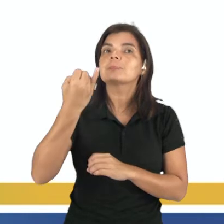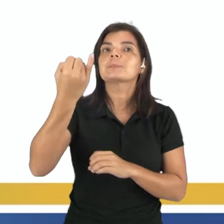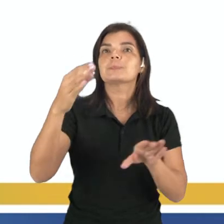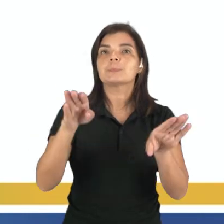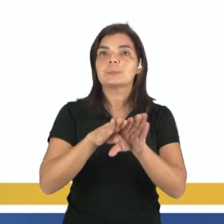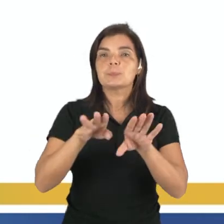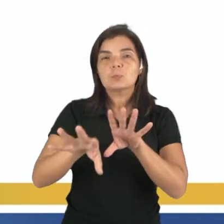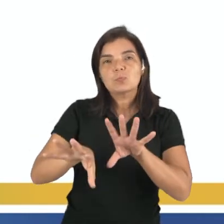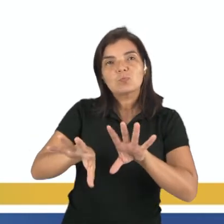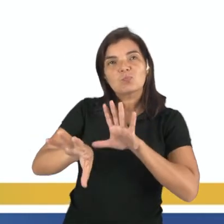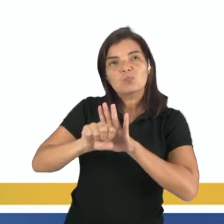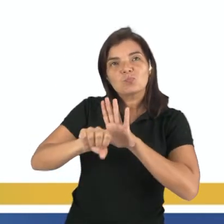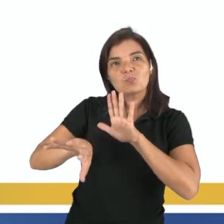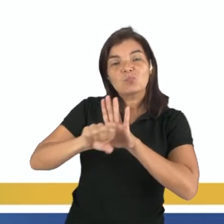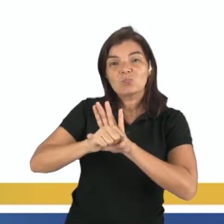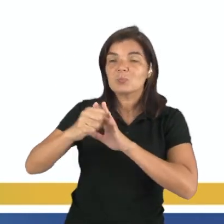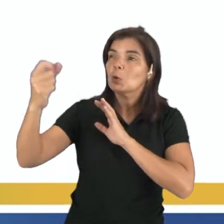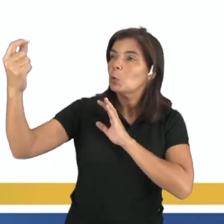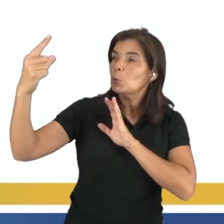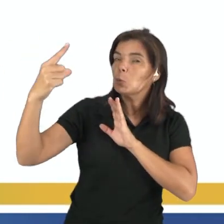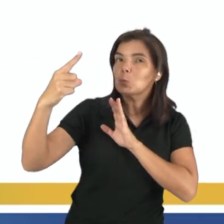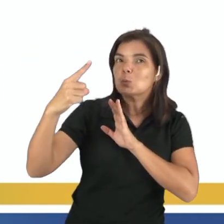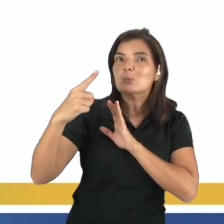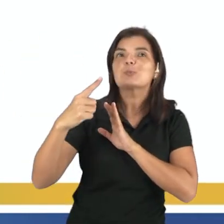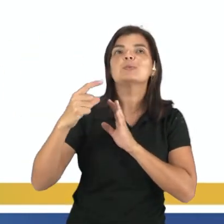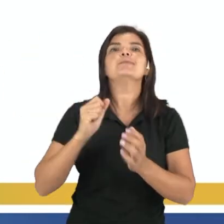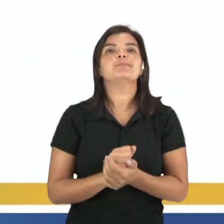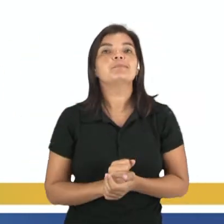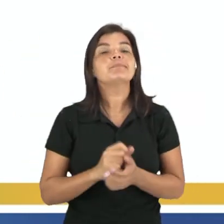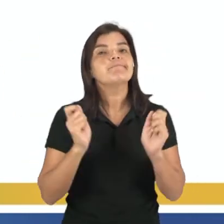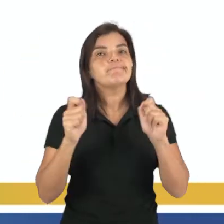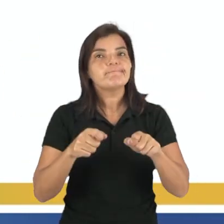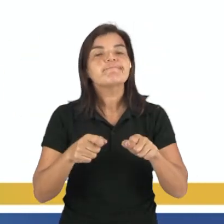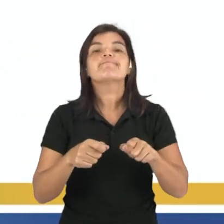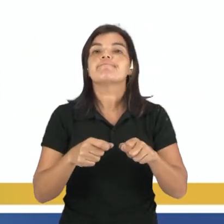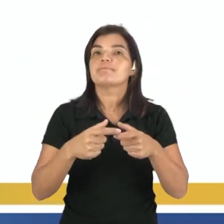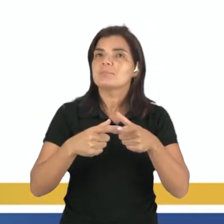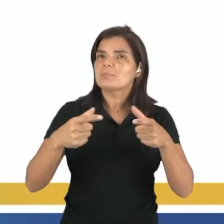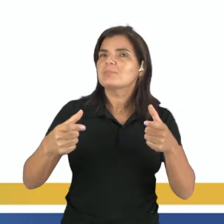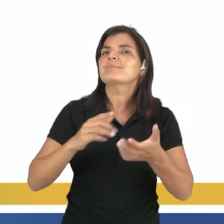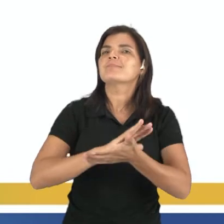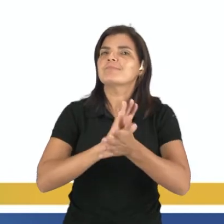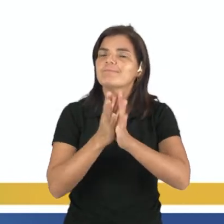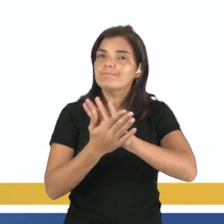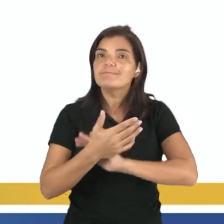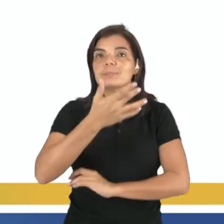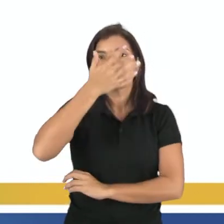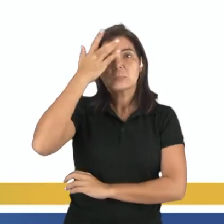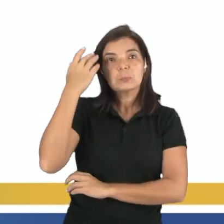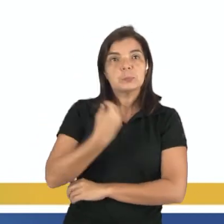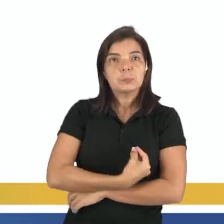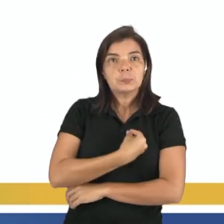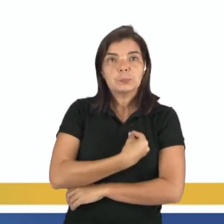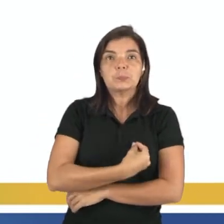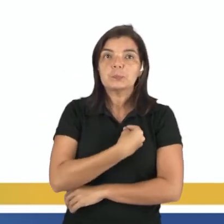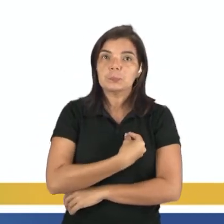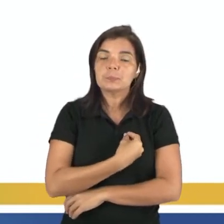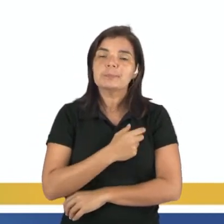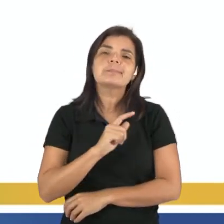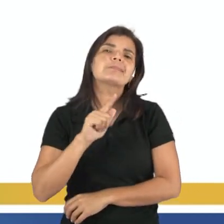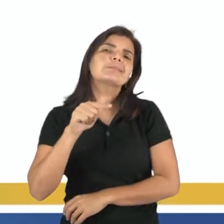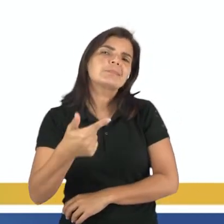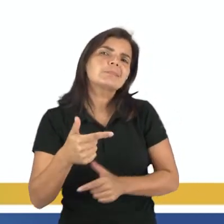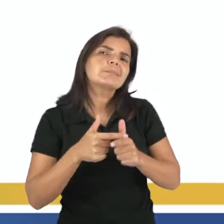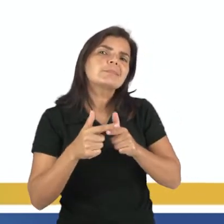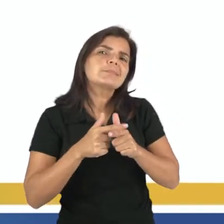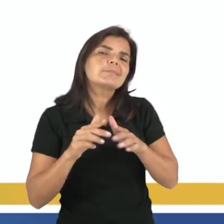na absorção de grande parte da radiação ultravioleta do Sol, que poderia causar grandes danos aos humanos. Entre esses